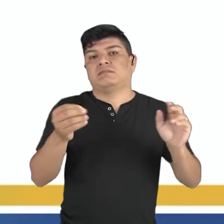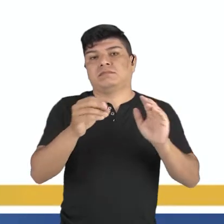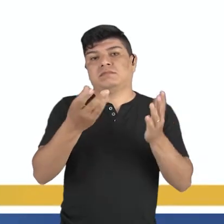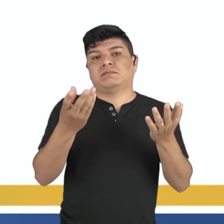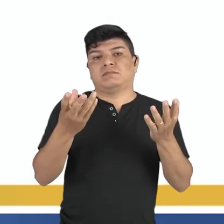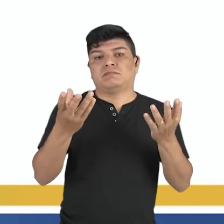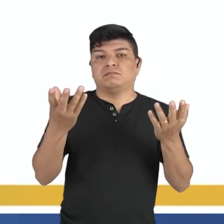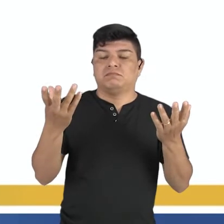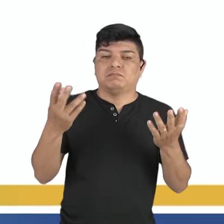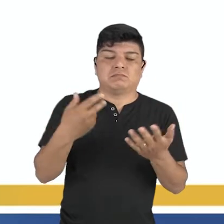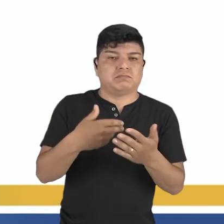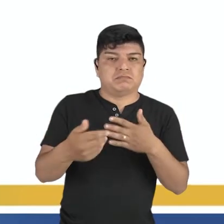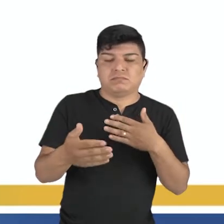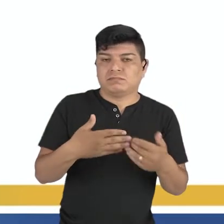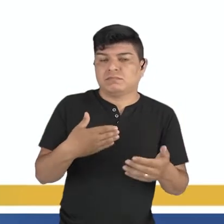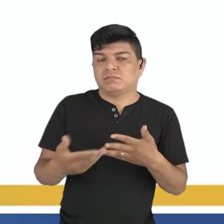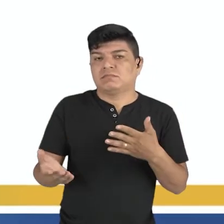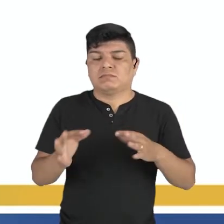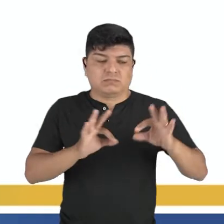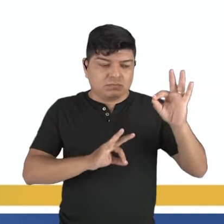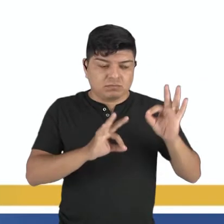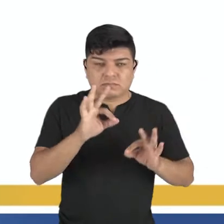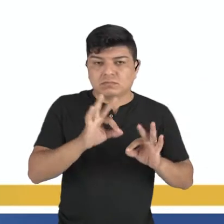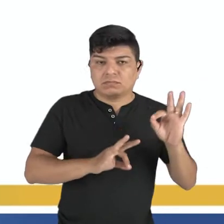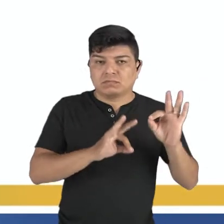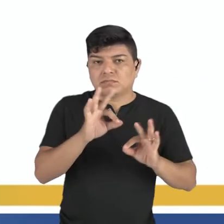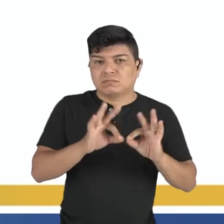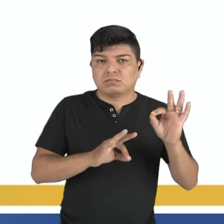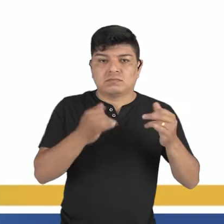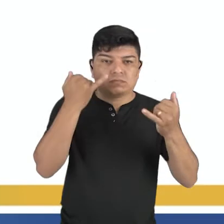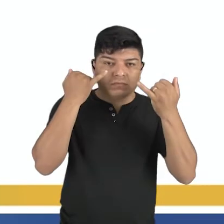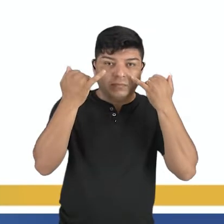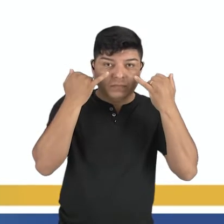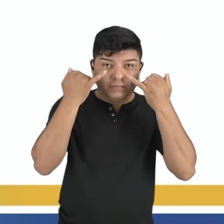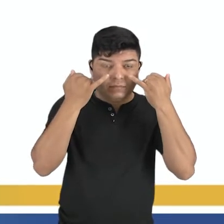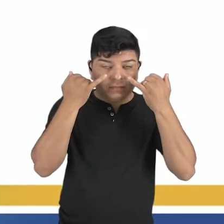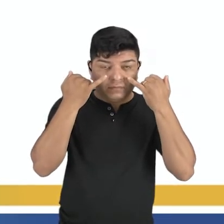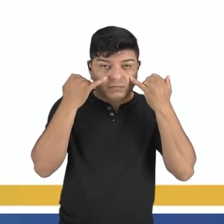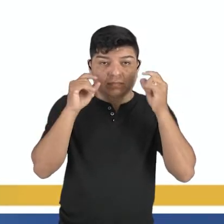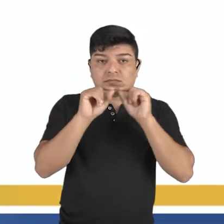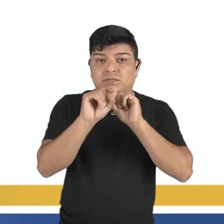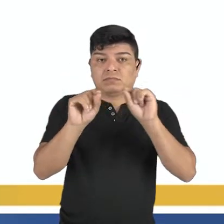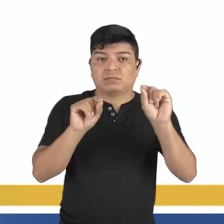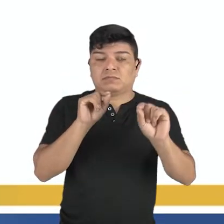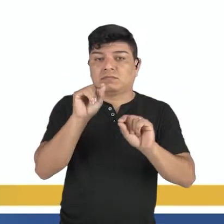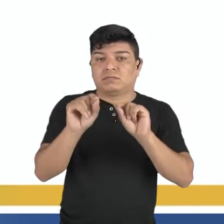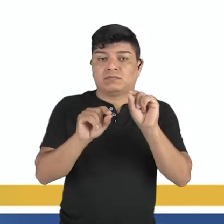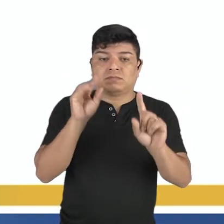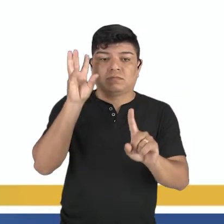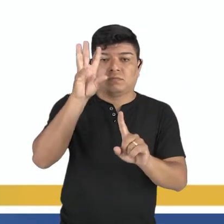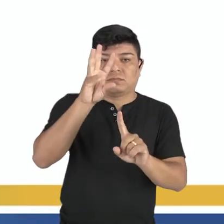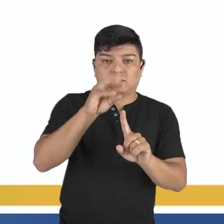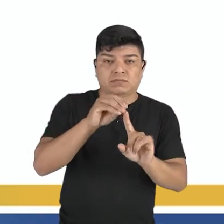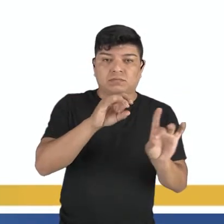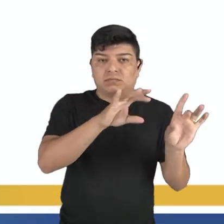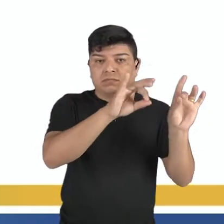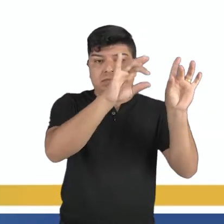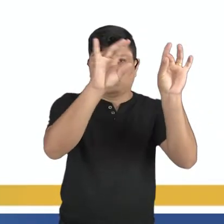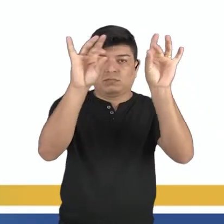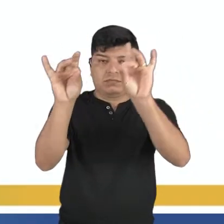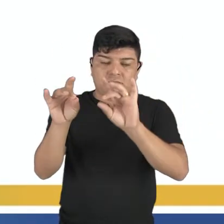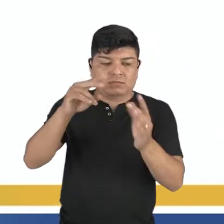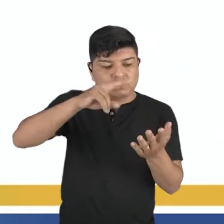objetivos da leitura, seleção, organização e registro de informações para atender a objetivos específicos